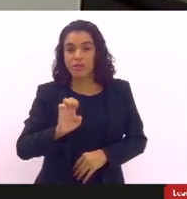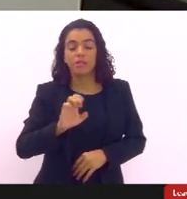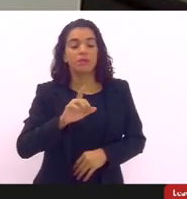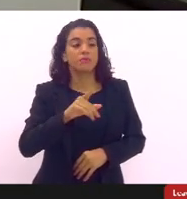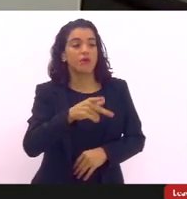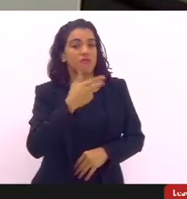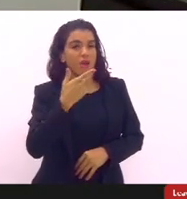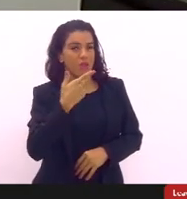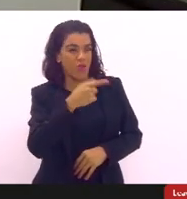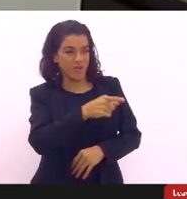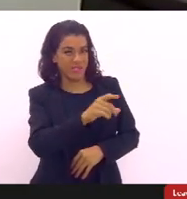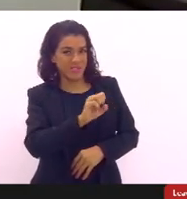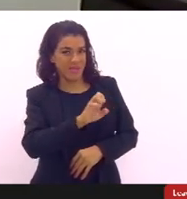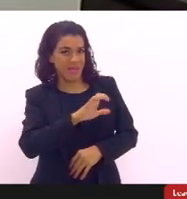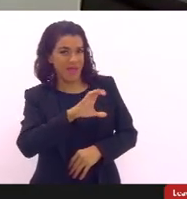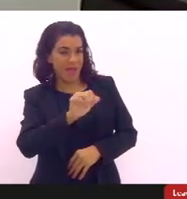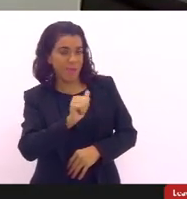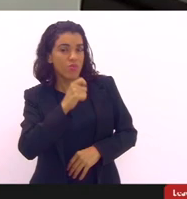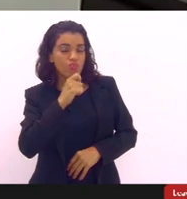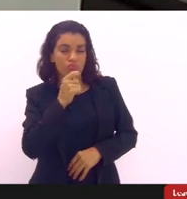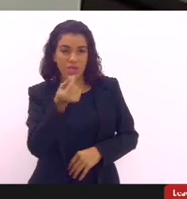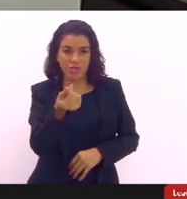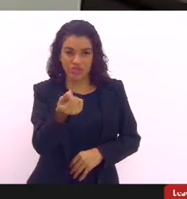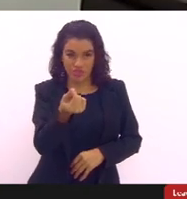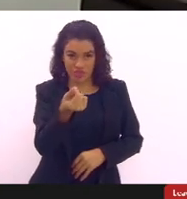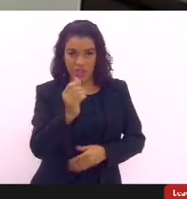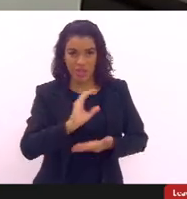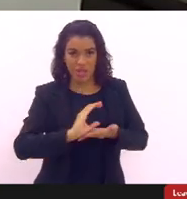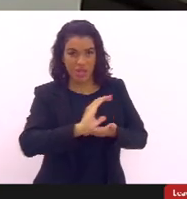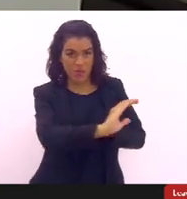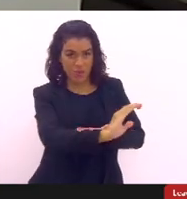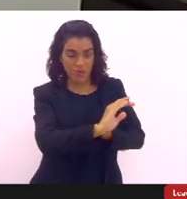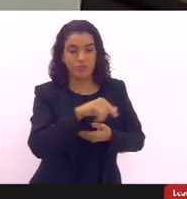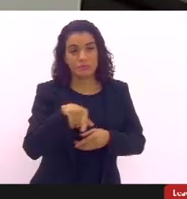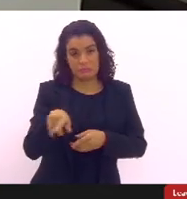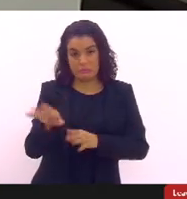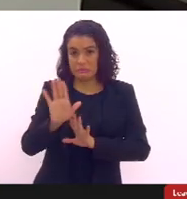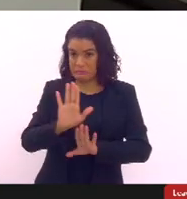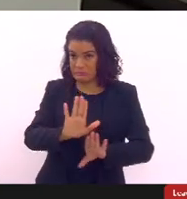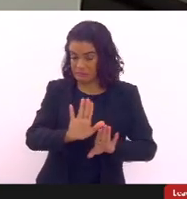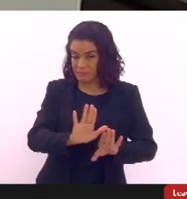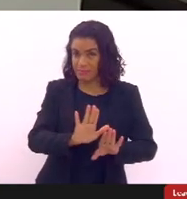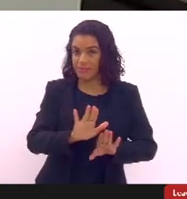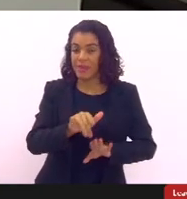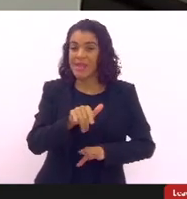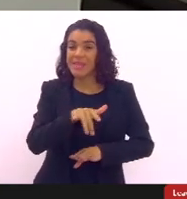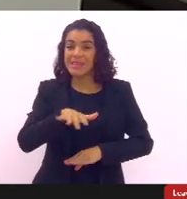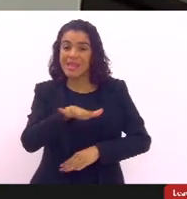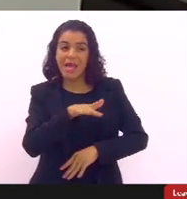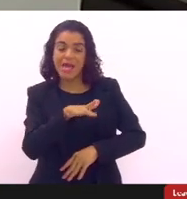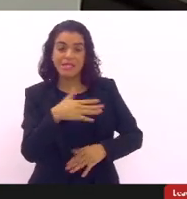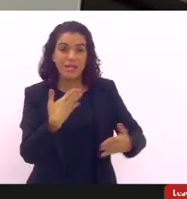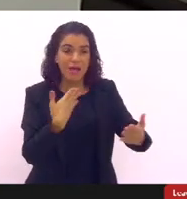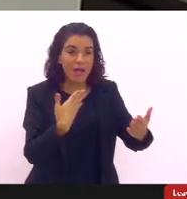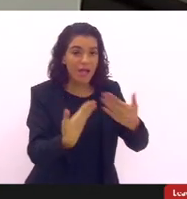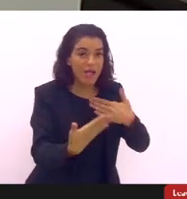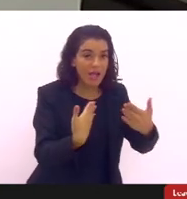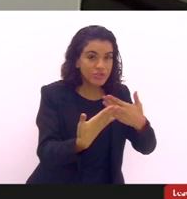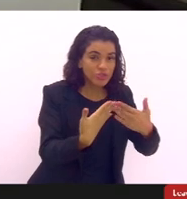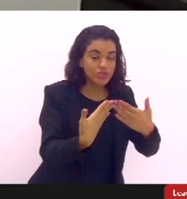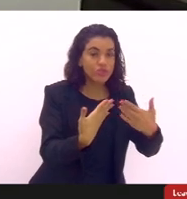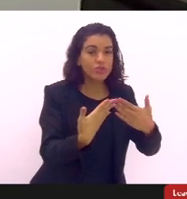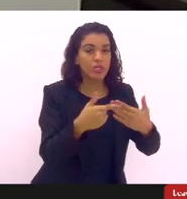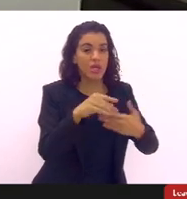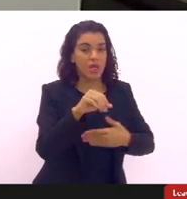SEAP não dispõe de recurso, que só eu e o doutor Mago já vai explicar isso. Nessa articulação,